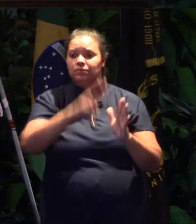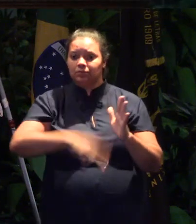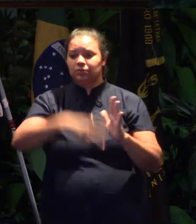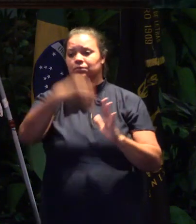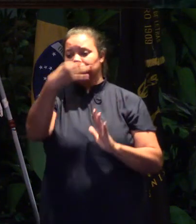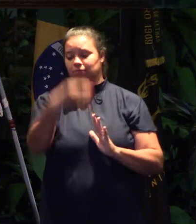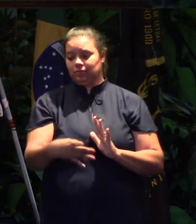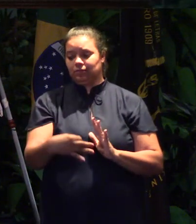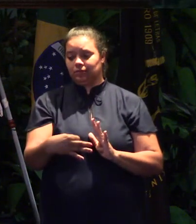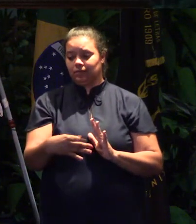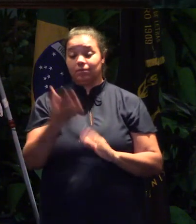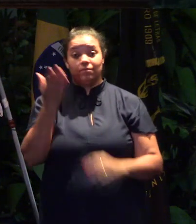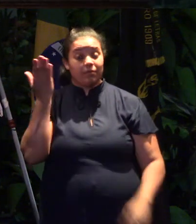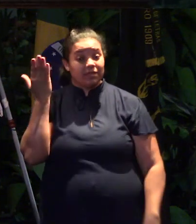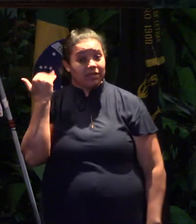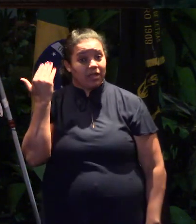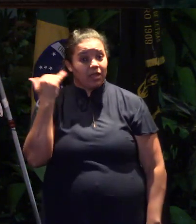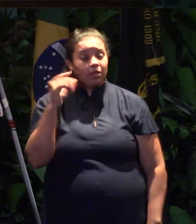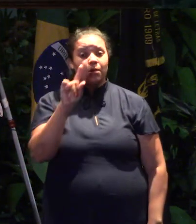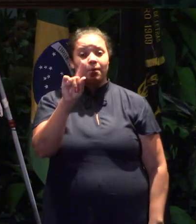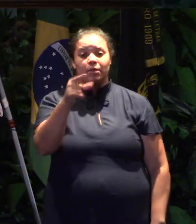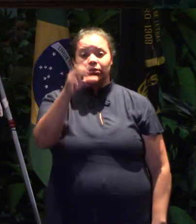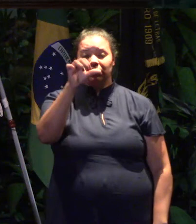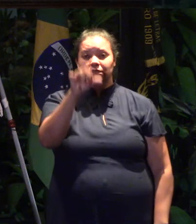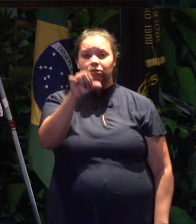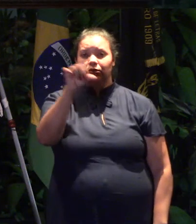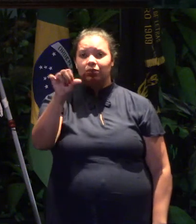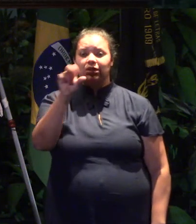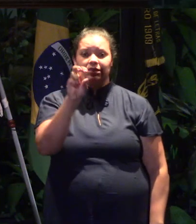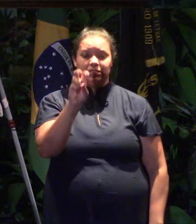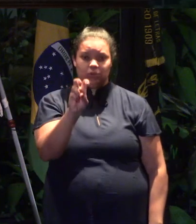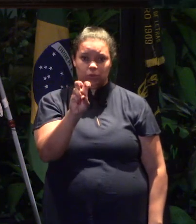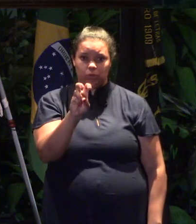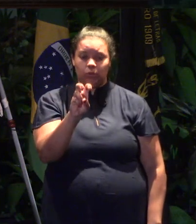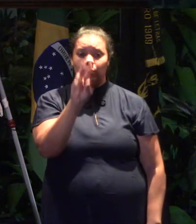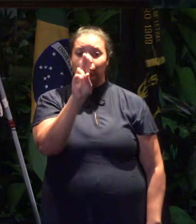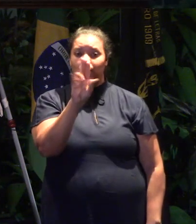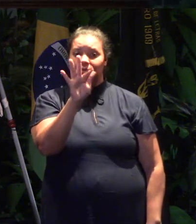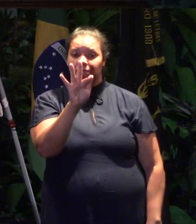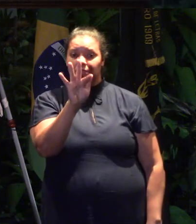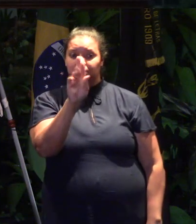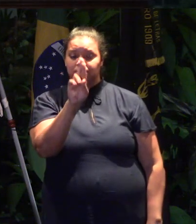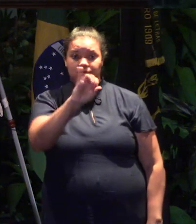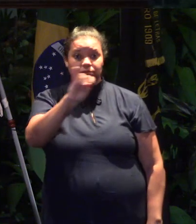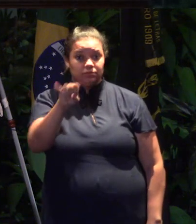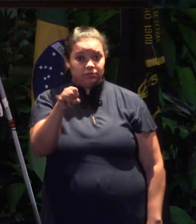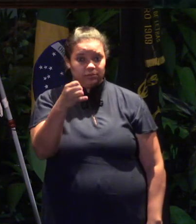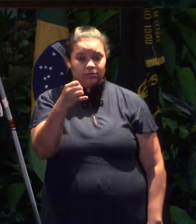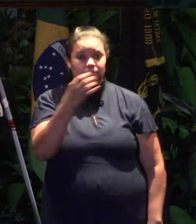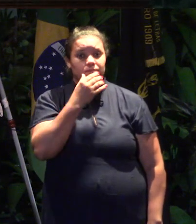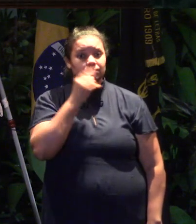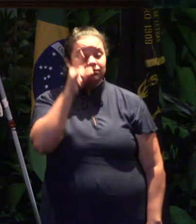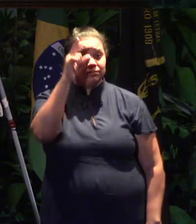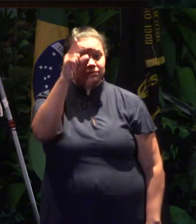Então, desde 1995, no Brasil, foi criado pela UFRJ, por um professor chamado Antônio Borges, lá